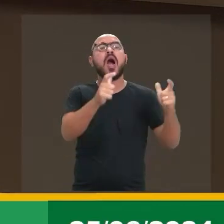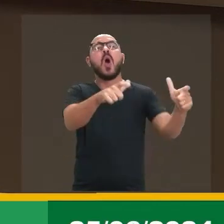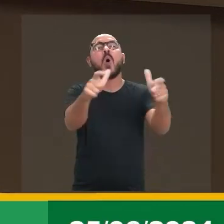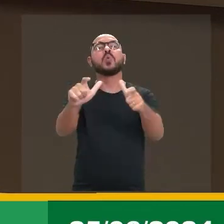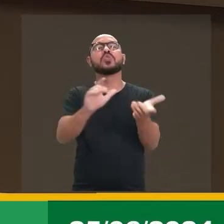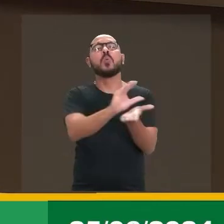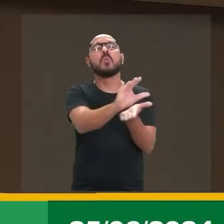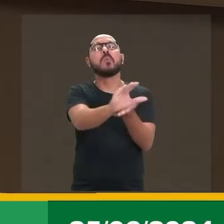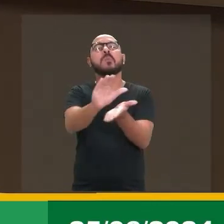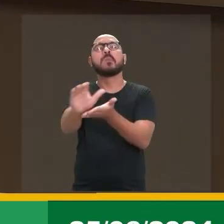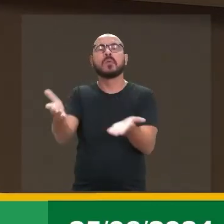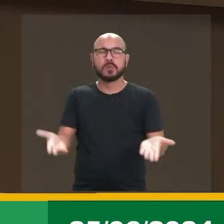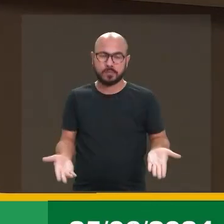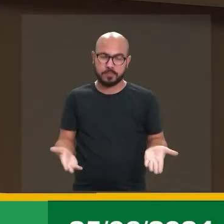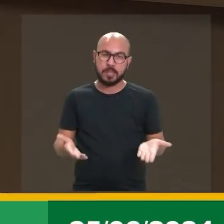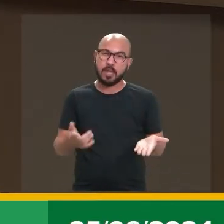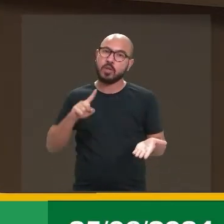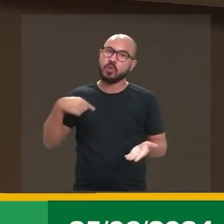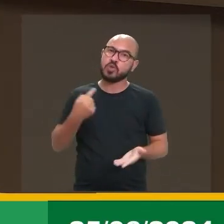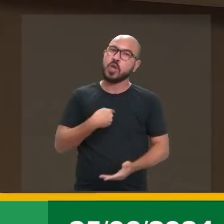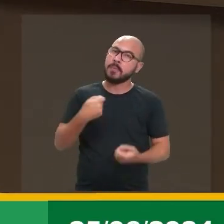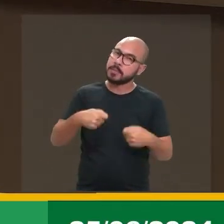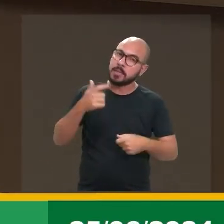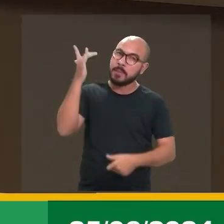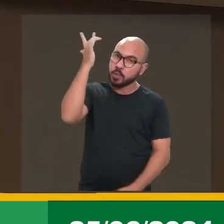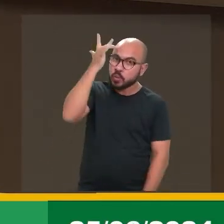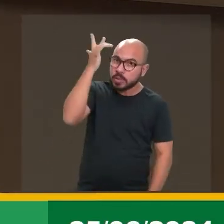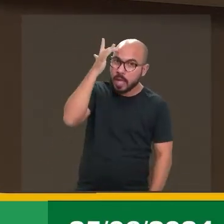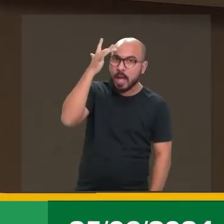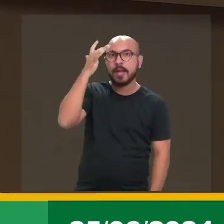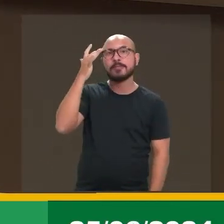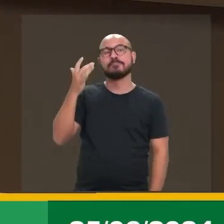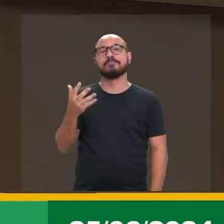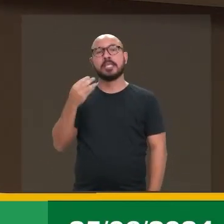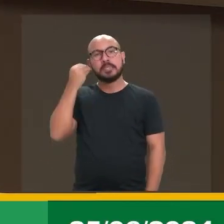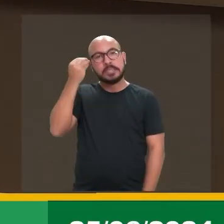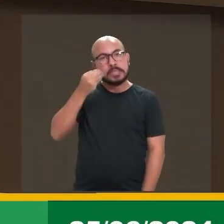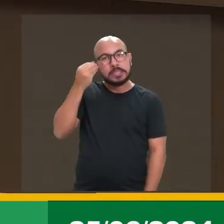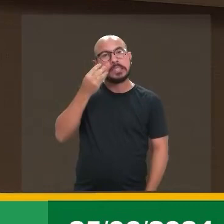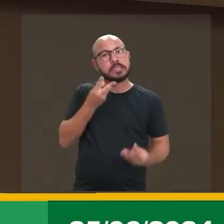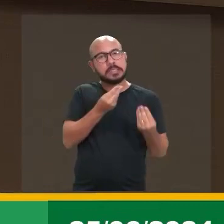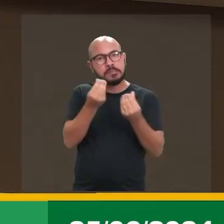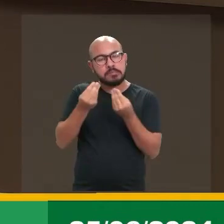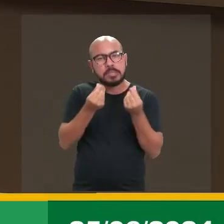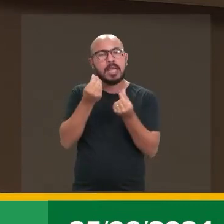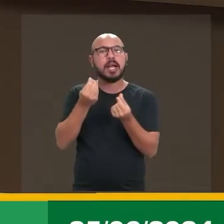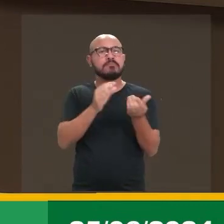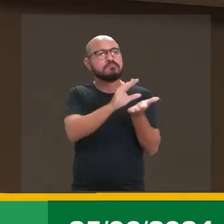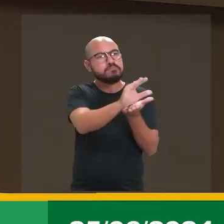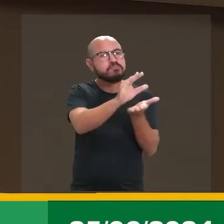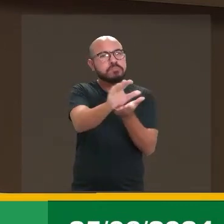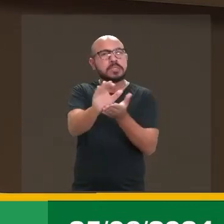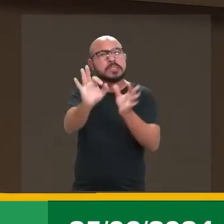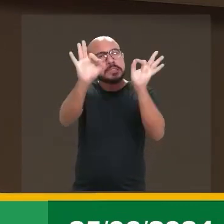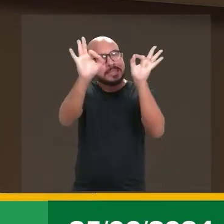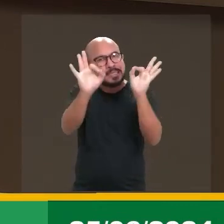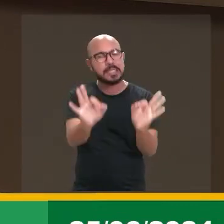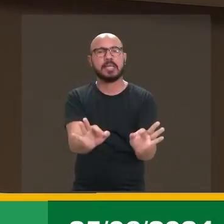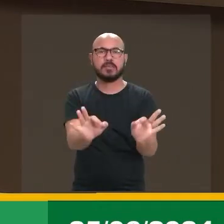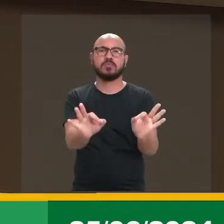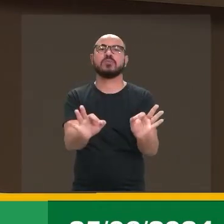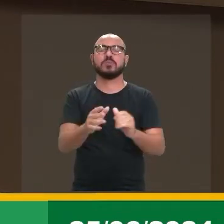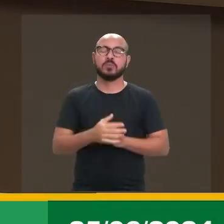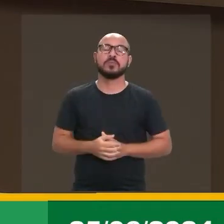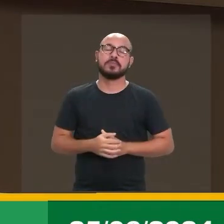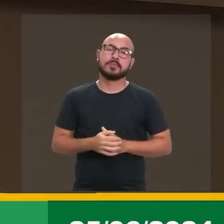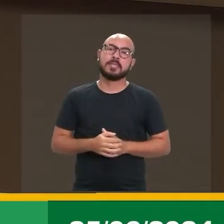precisamos de ter a sabedoria a sensibilidade de encaminharmos para os locais corretos para destinação correta desses recursos então